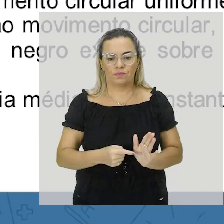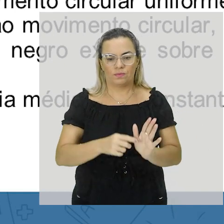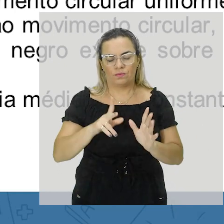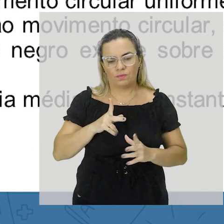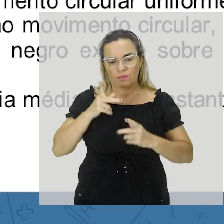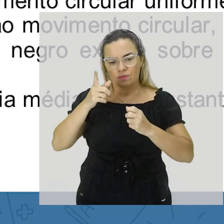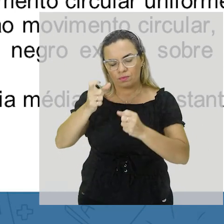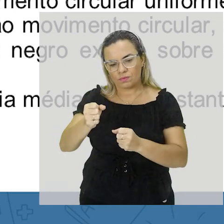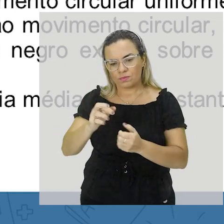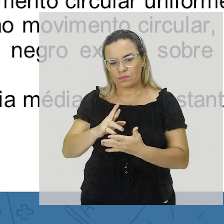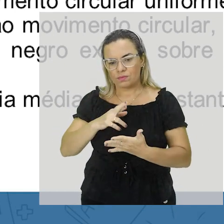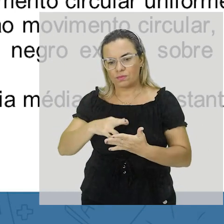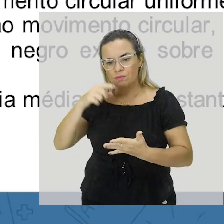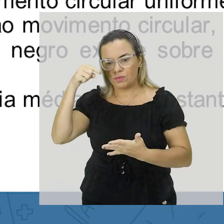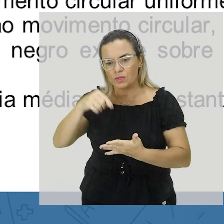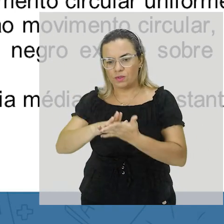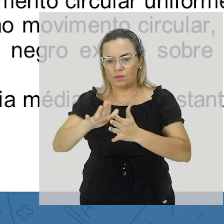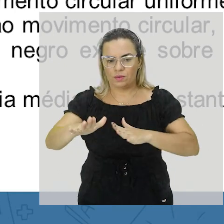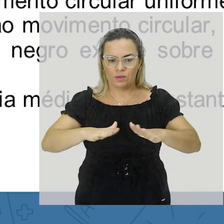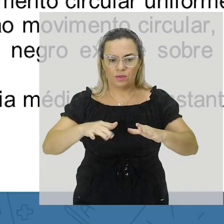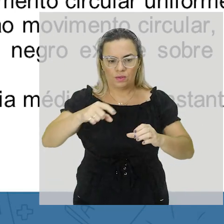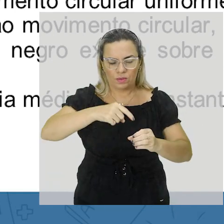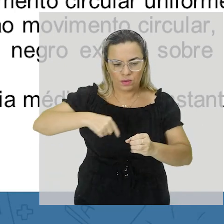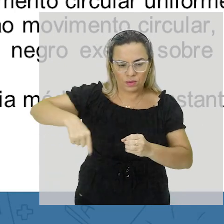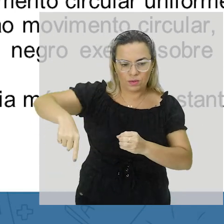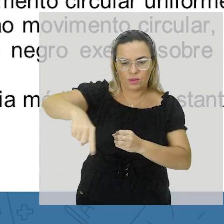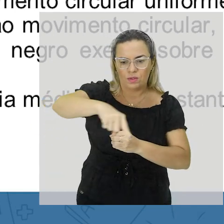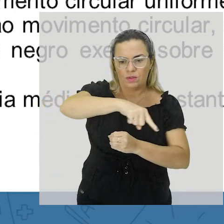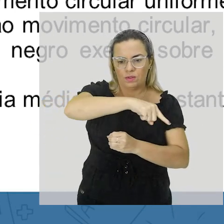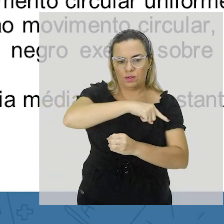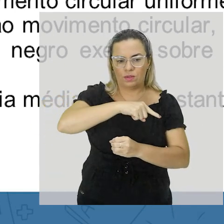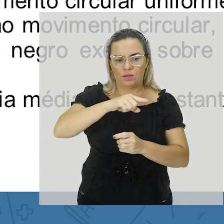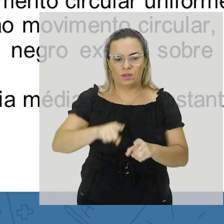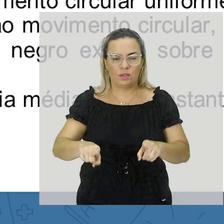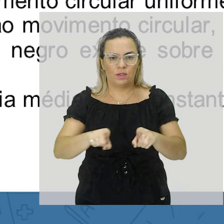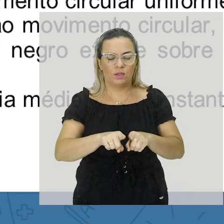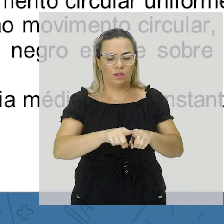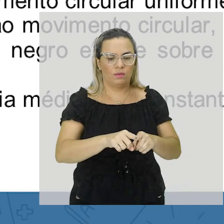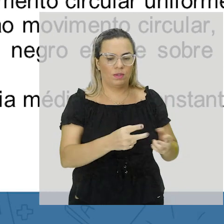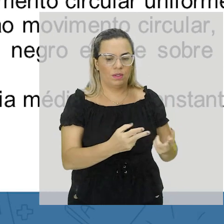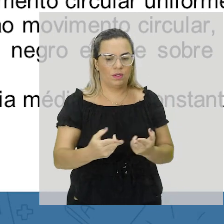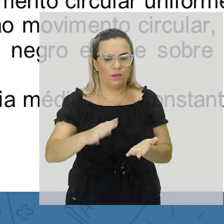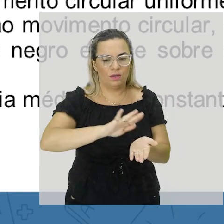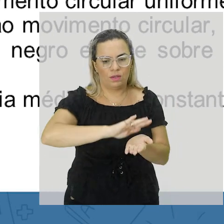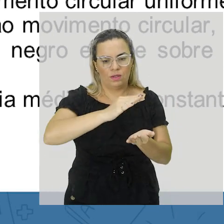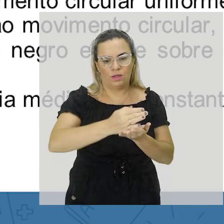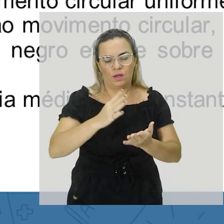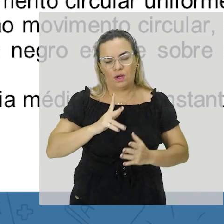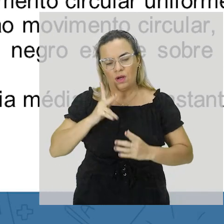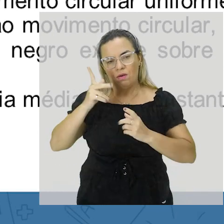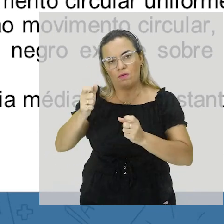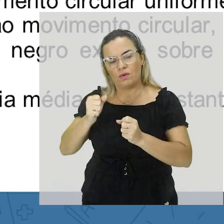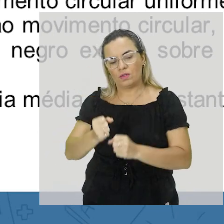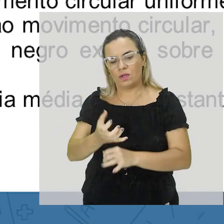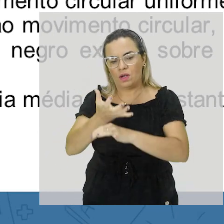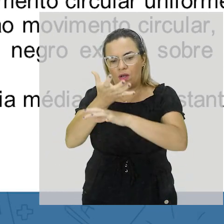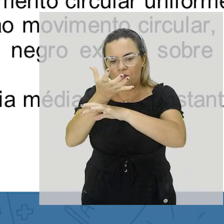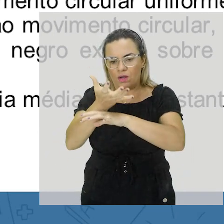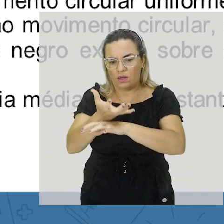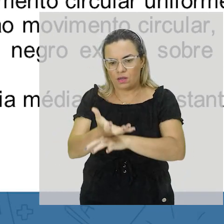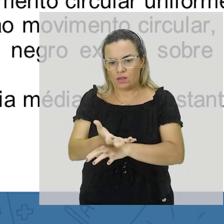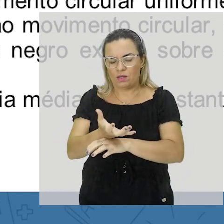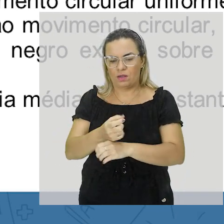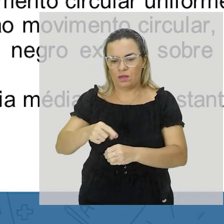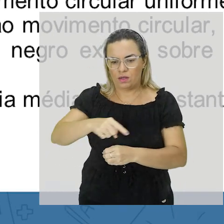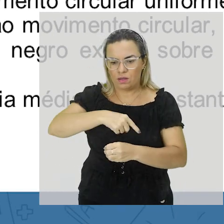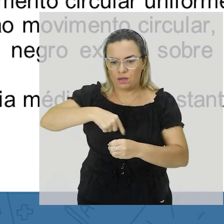à força gravitacional que o buraco negro exerce sobre o objeto. A partir do